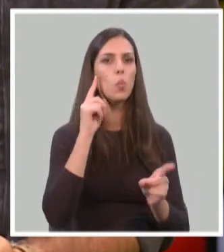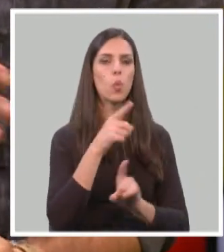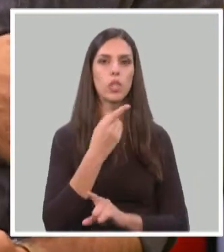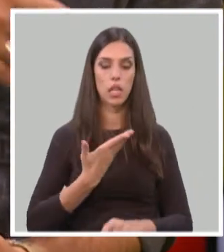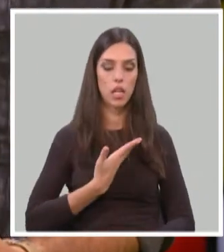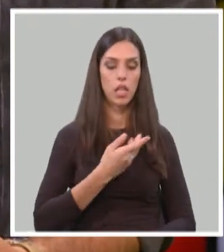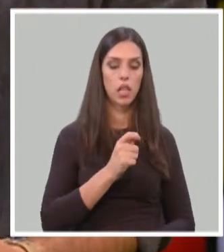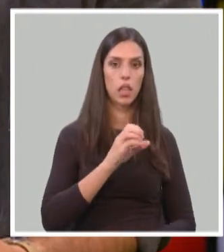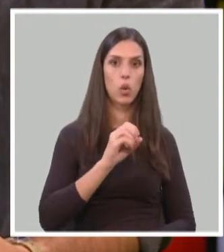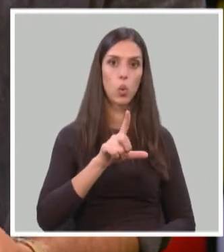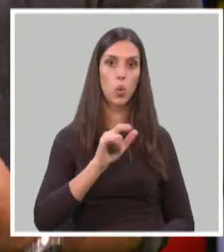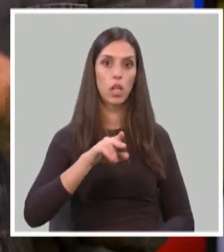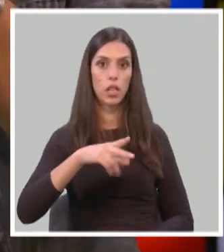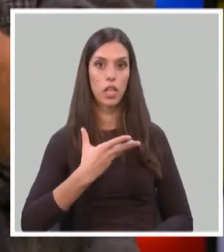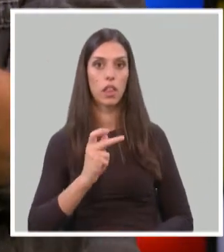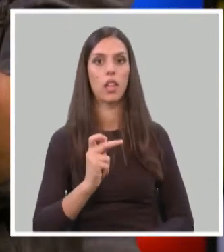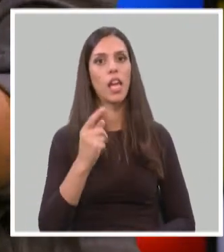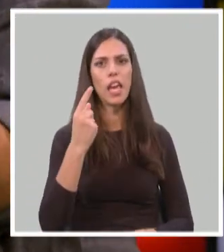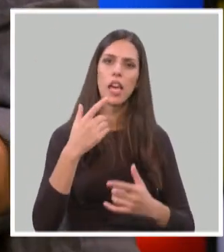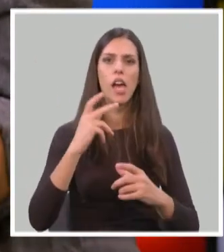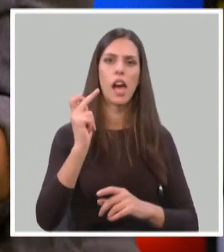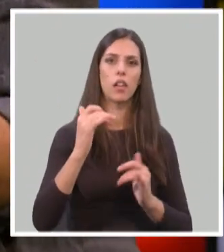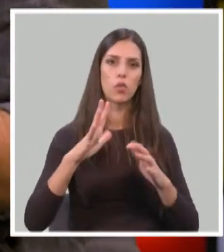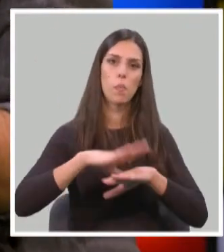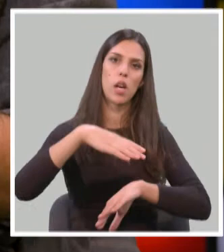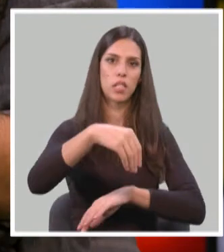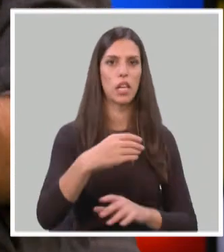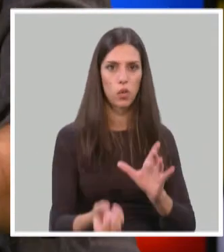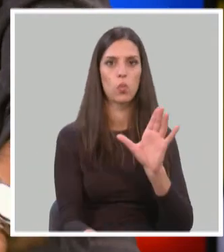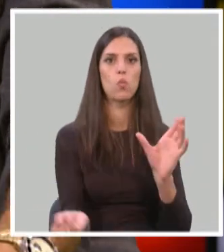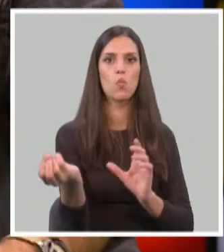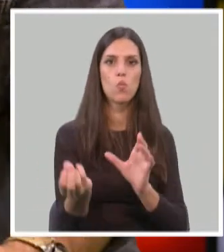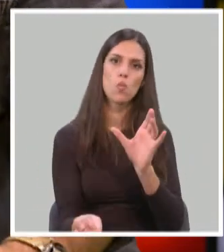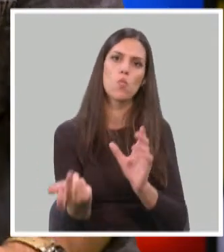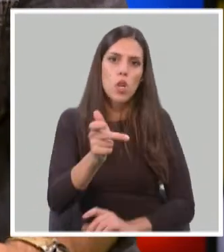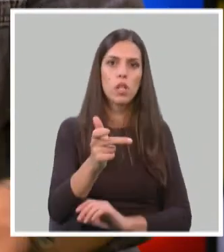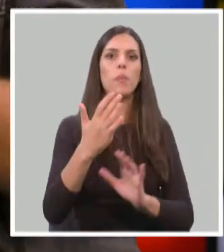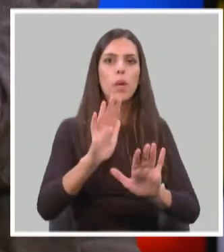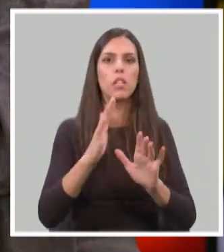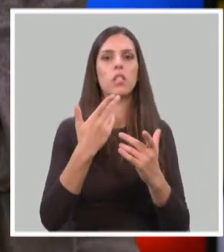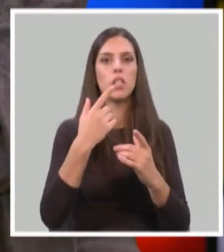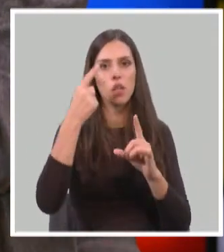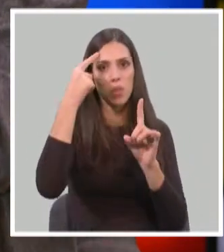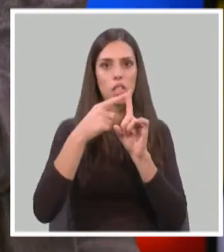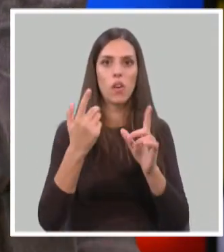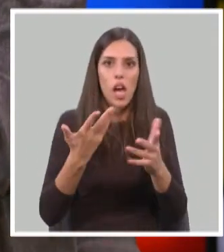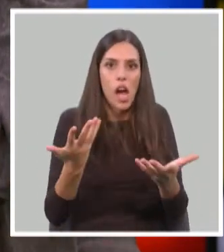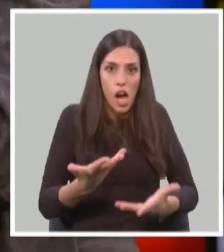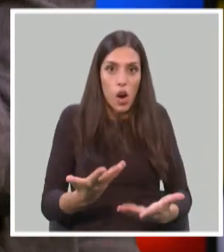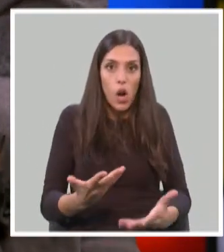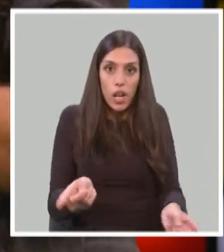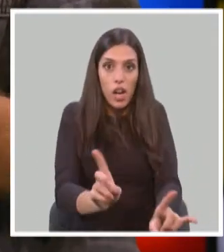Olinda que surge anos depois, mas o espírito é o mesmo, onde a certa altura a Ana Bacalhau canta Agora Não, que joga o Benfica.